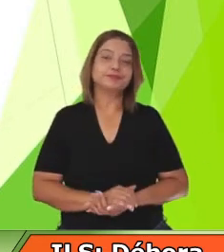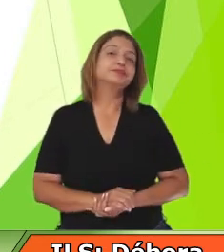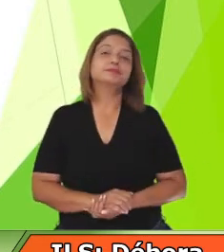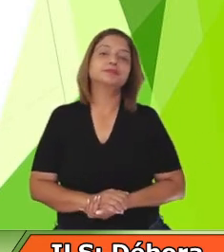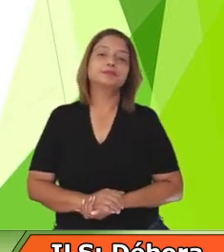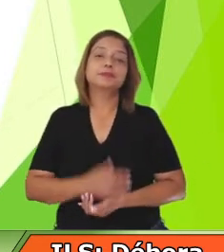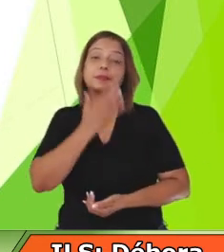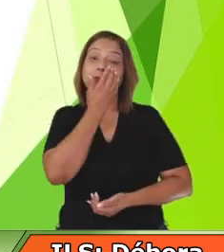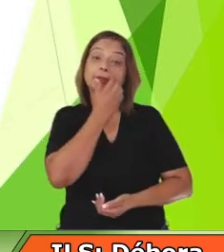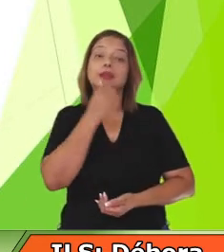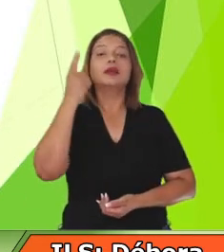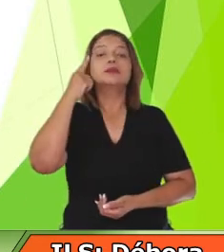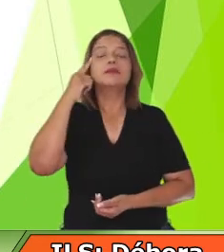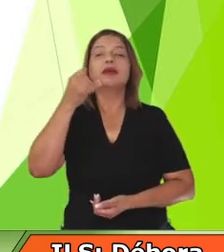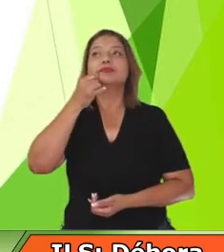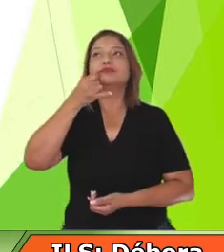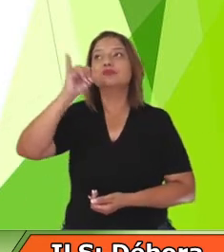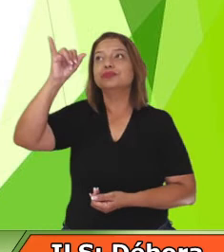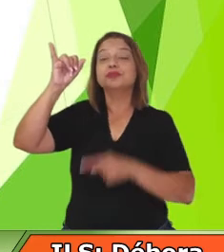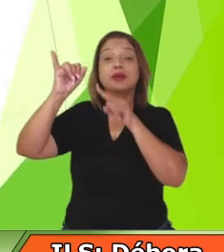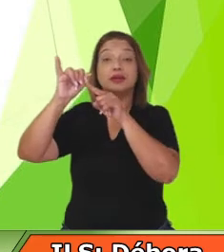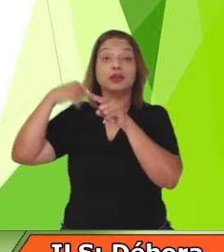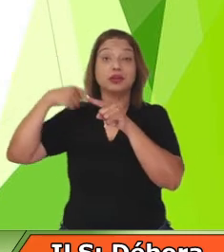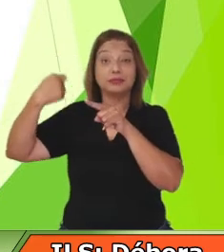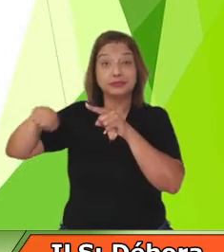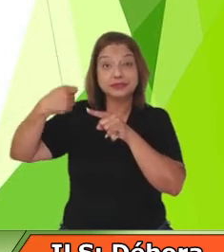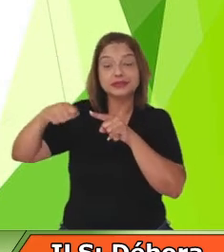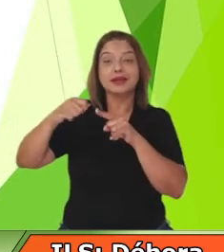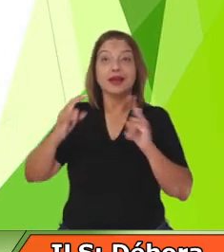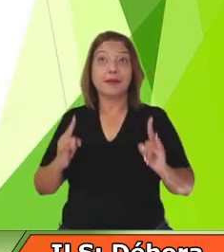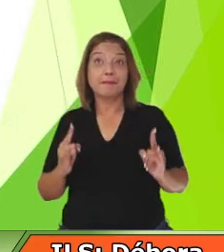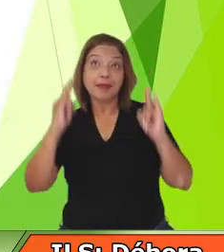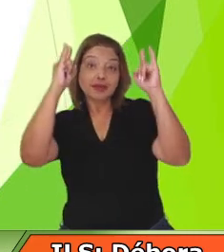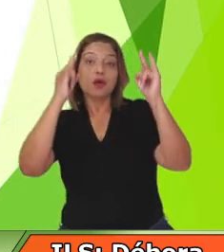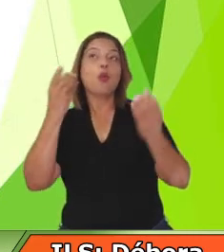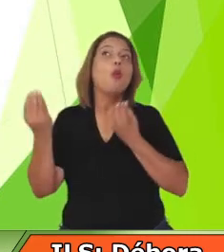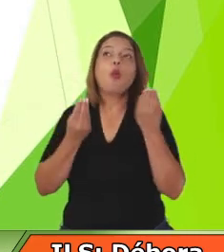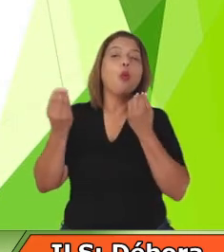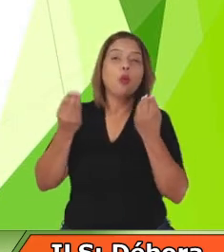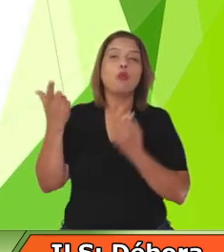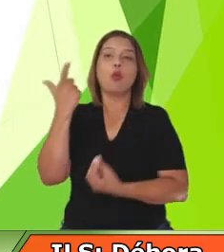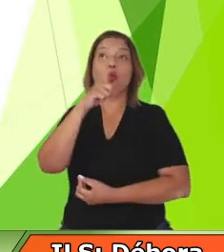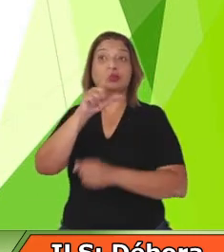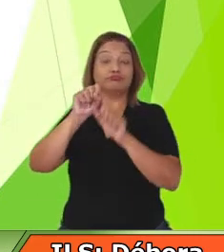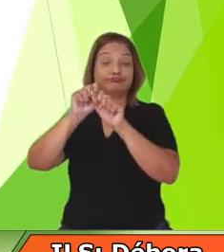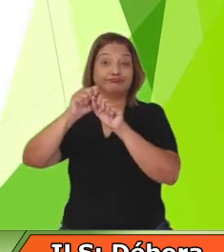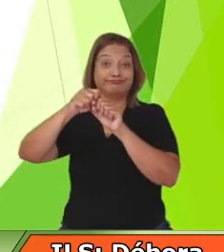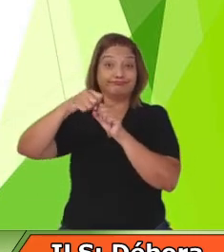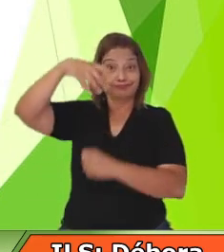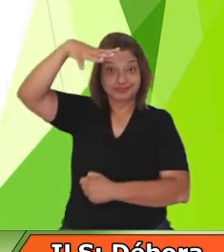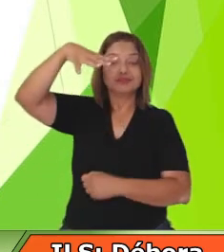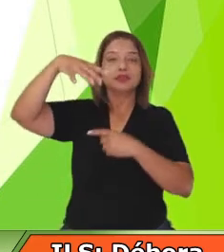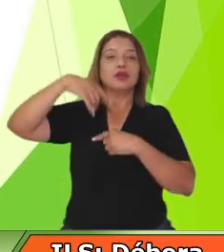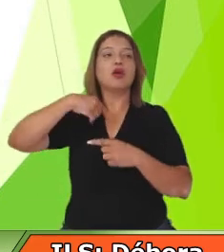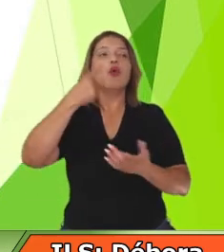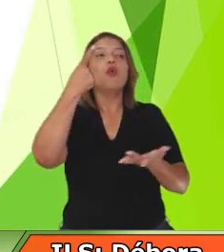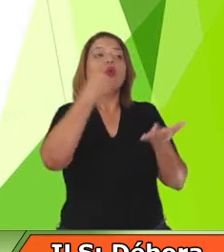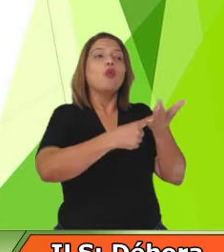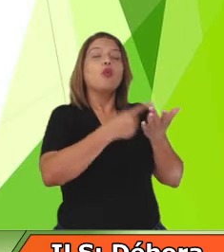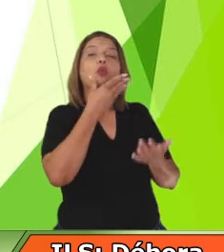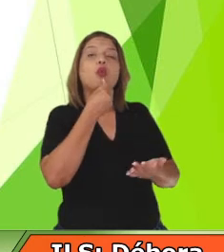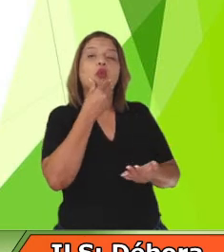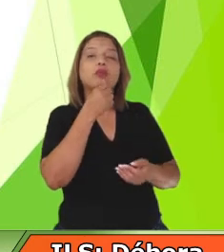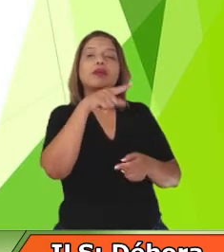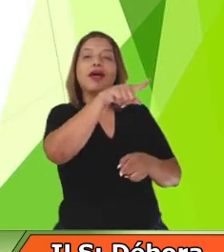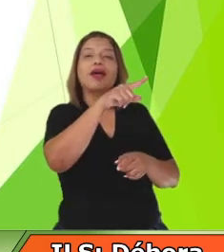Para ligar a energia elétrica em seu apartamento, Felipe contratou um eletricista para